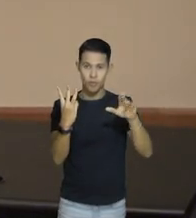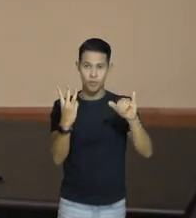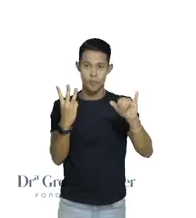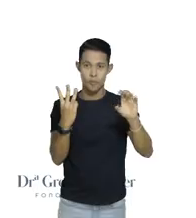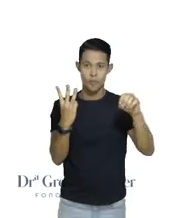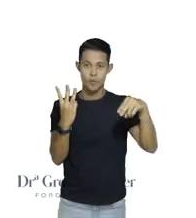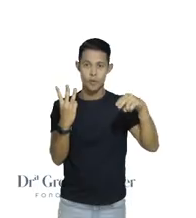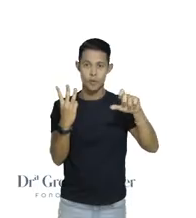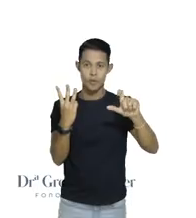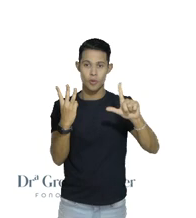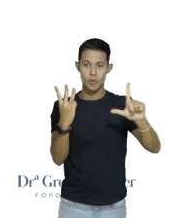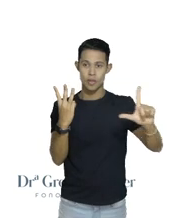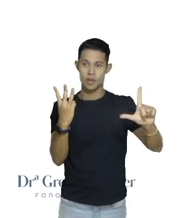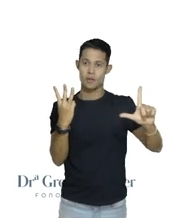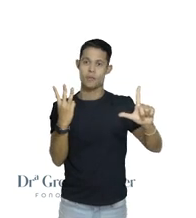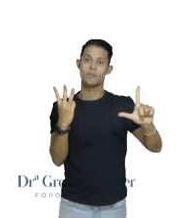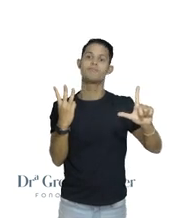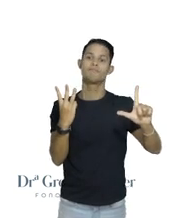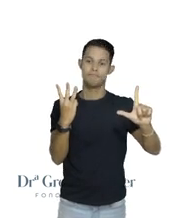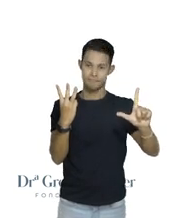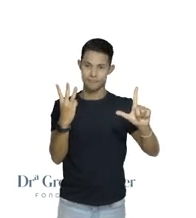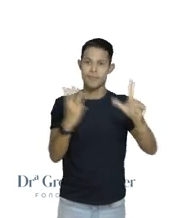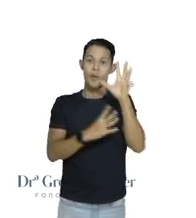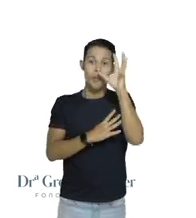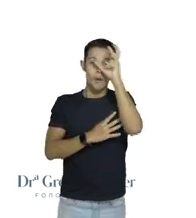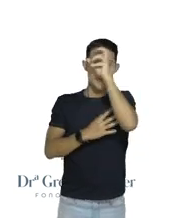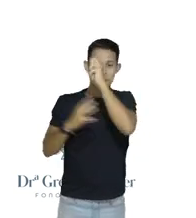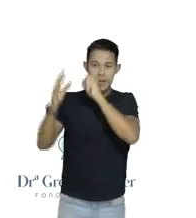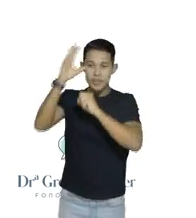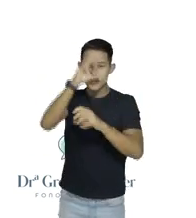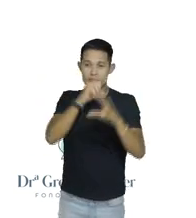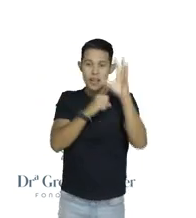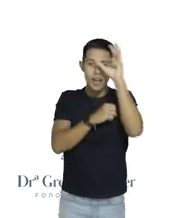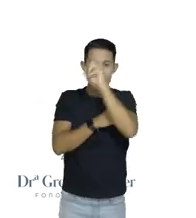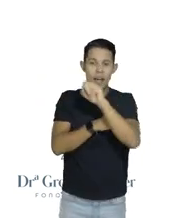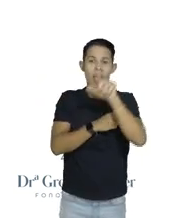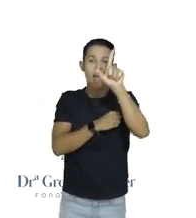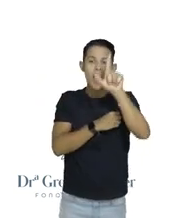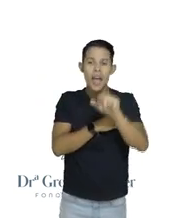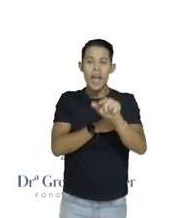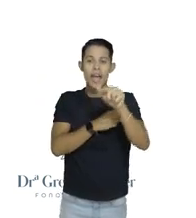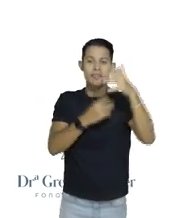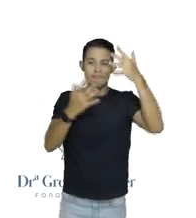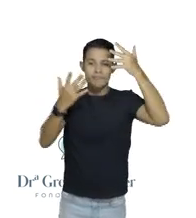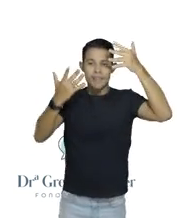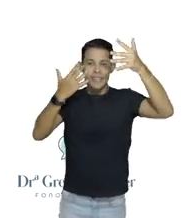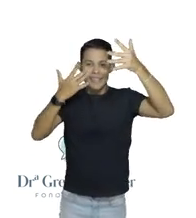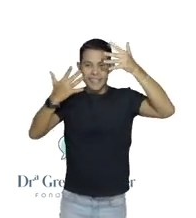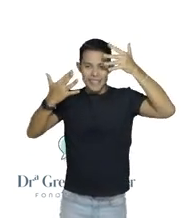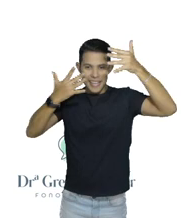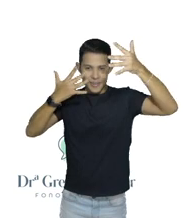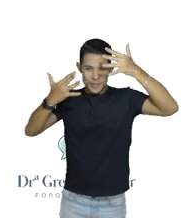O aprendizado, ele acontece por uma via multissensorial. E uma das vias